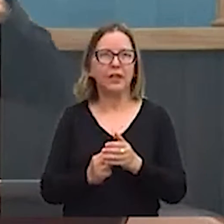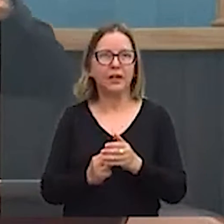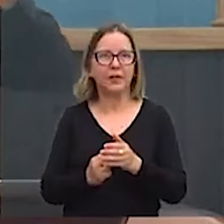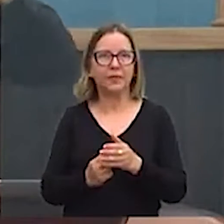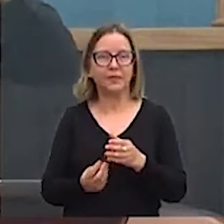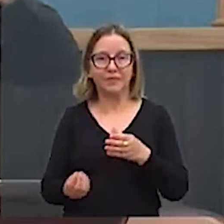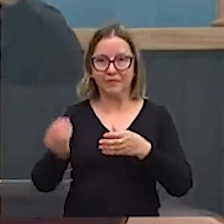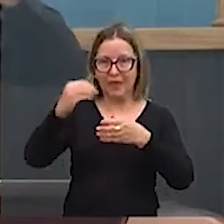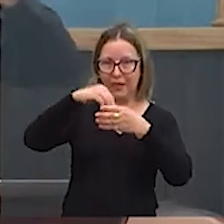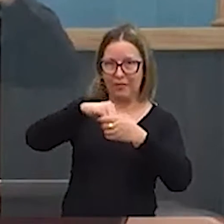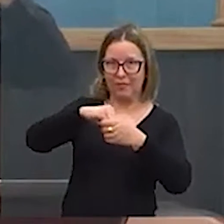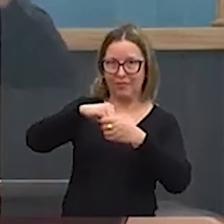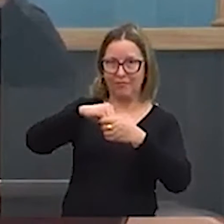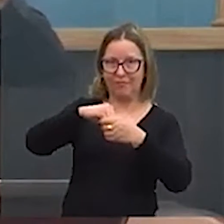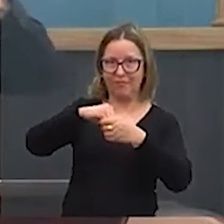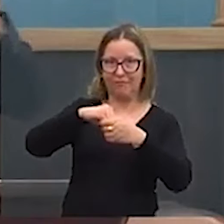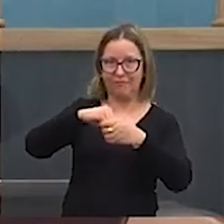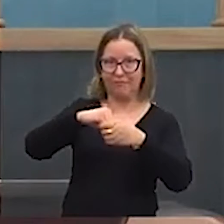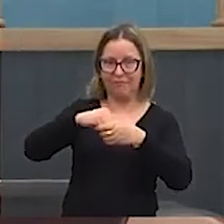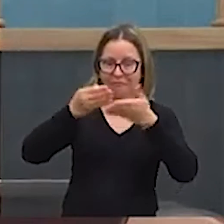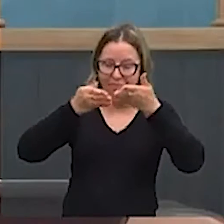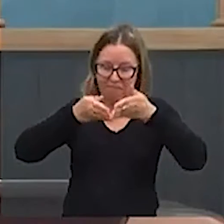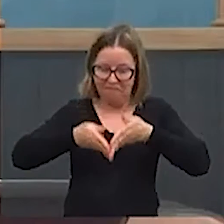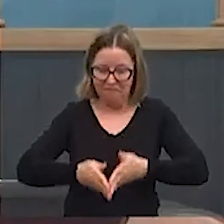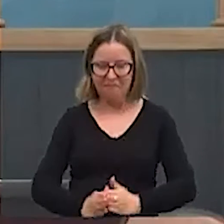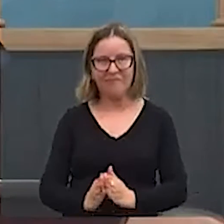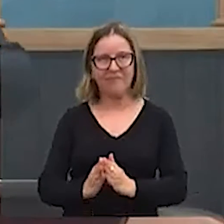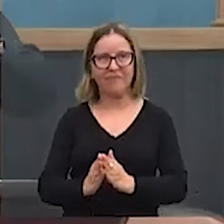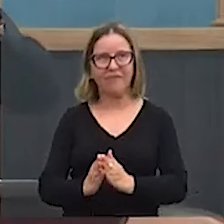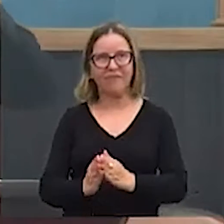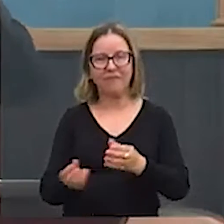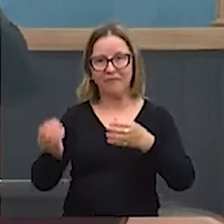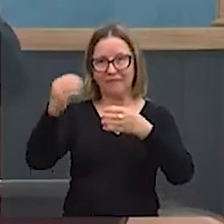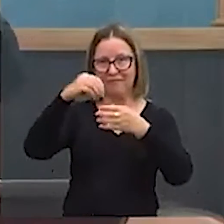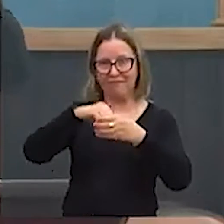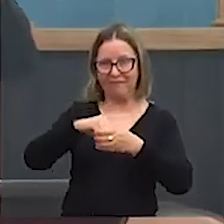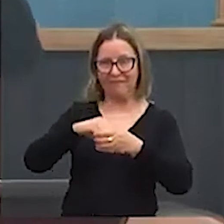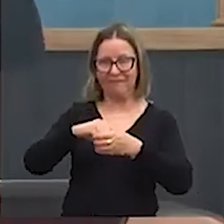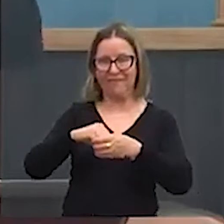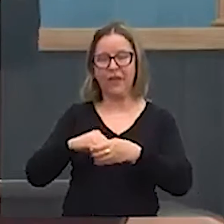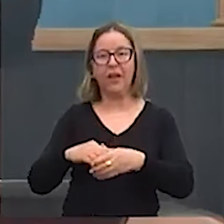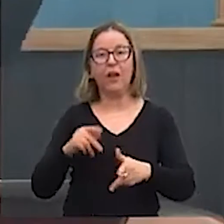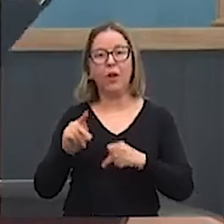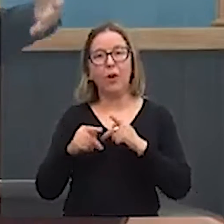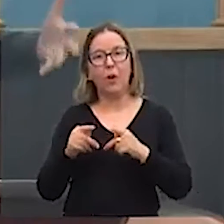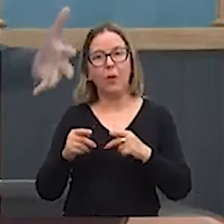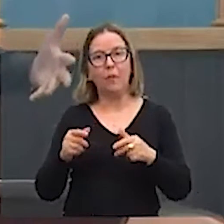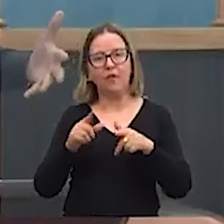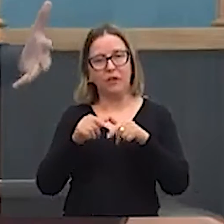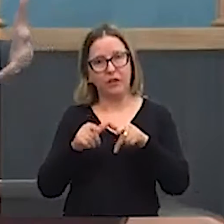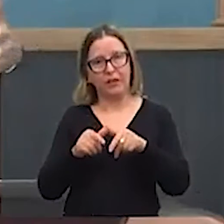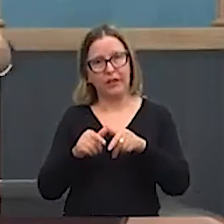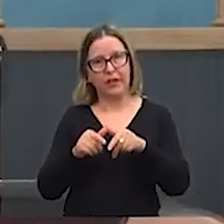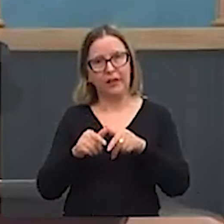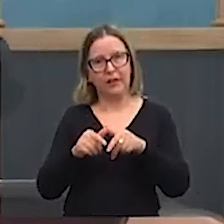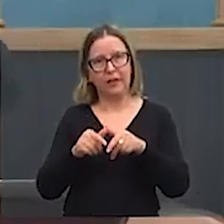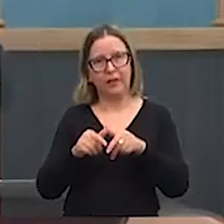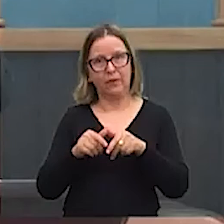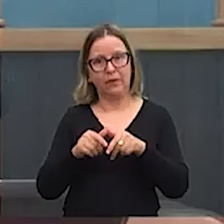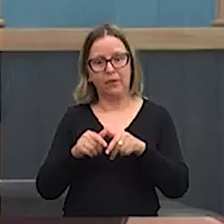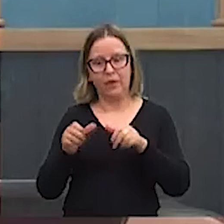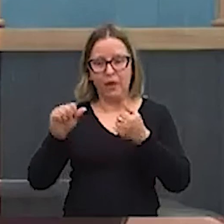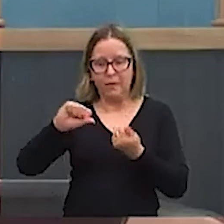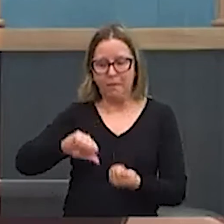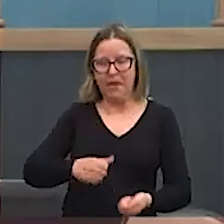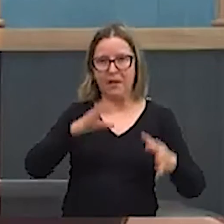Significa um implante. O povo de Israel foi batizado na nuvem e o povo de